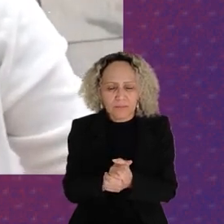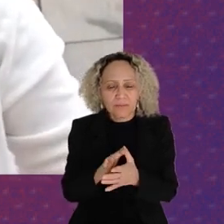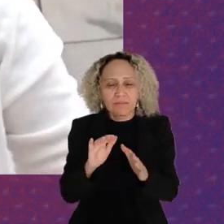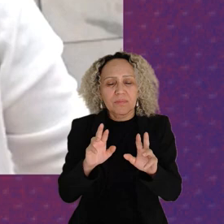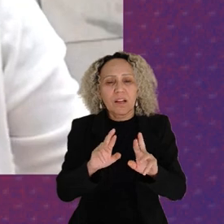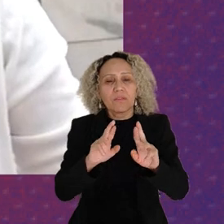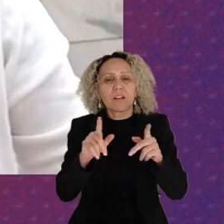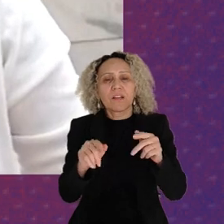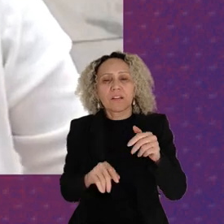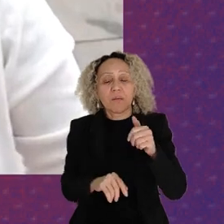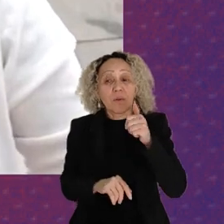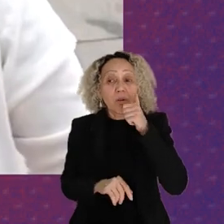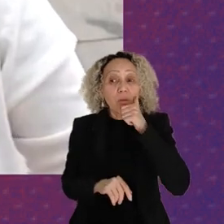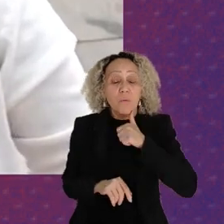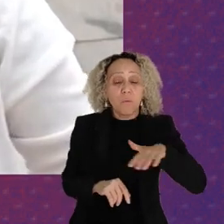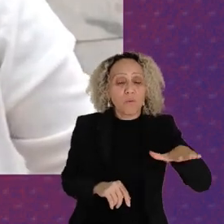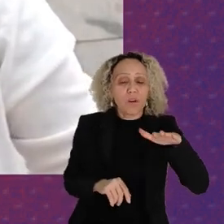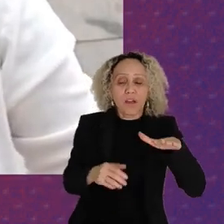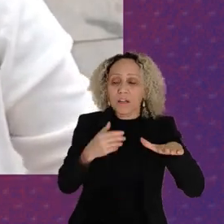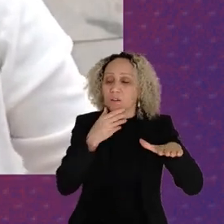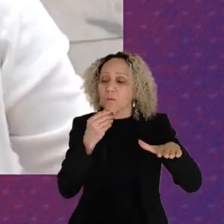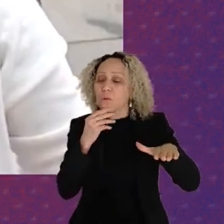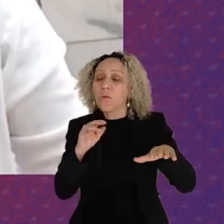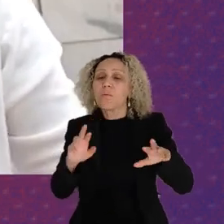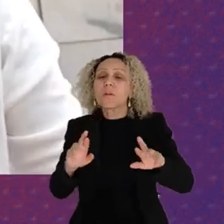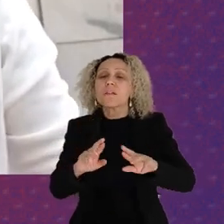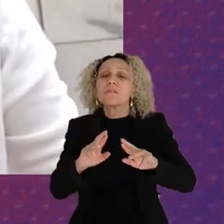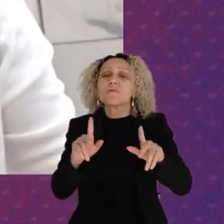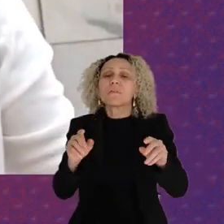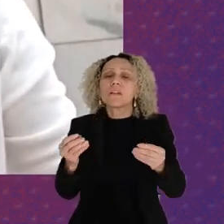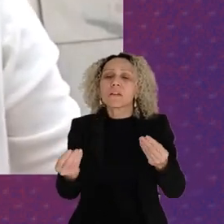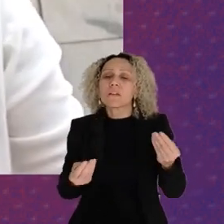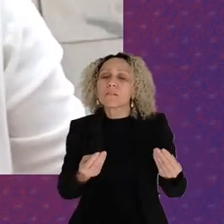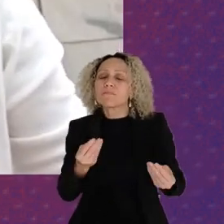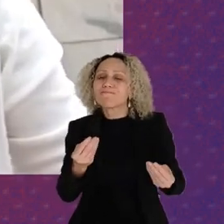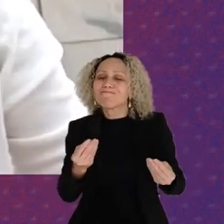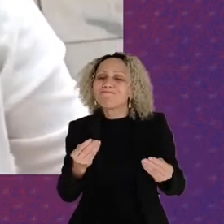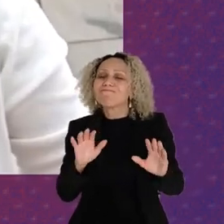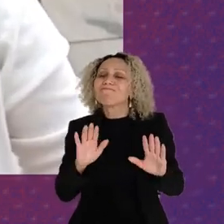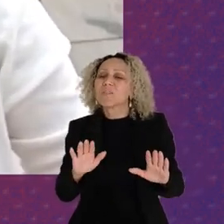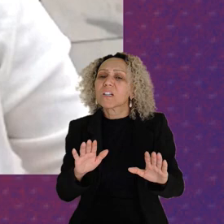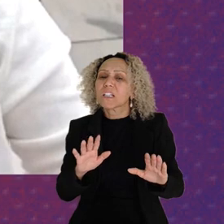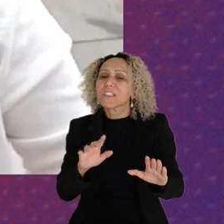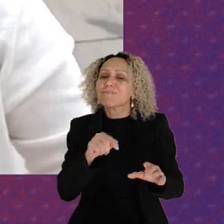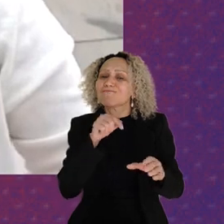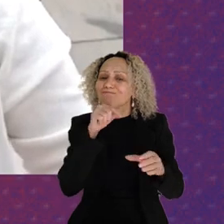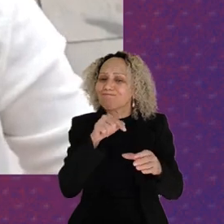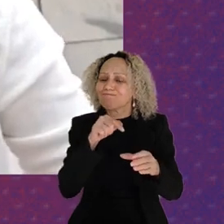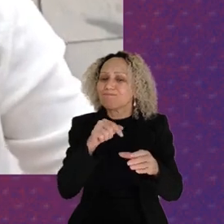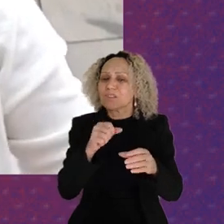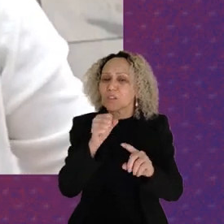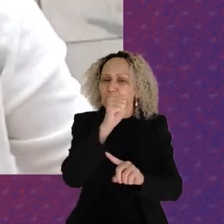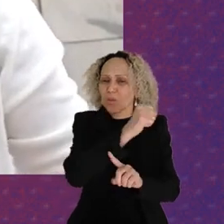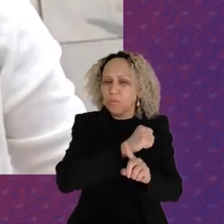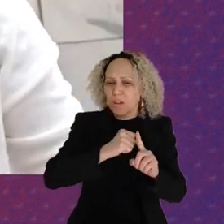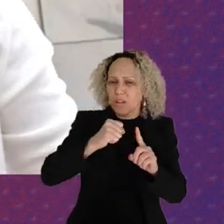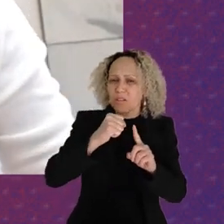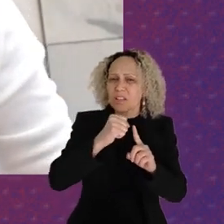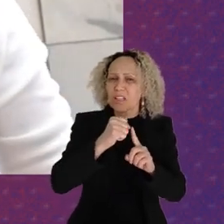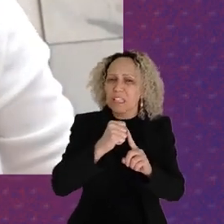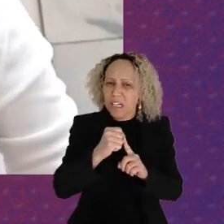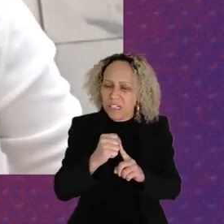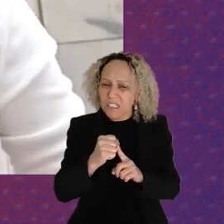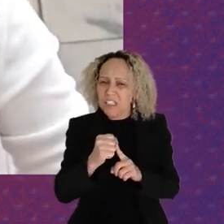mulheres e homens, e vinda exatamente de uma sociedade pautada pela misoginia, pelo patriarcado,